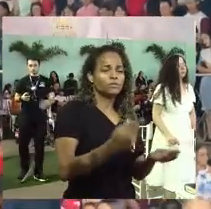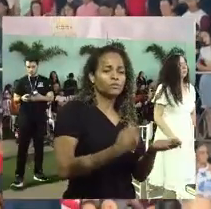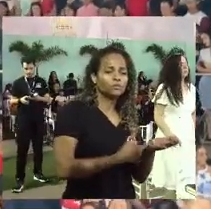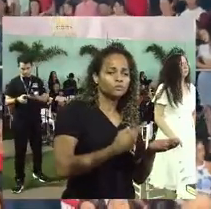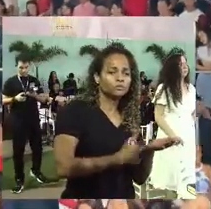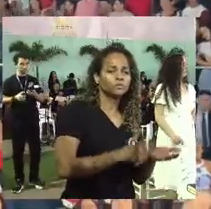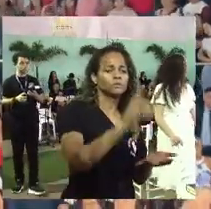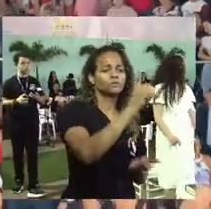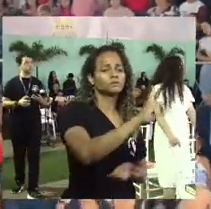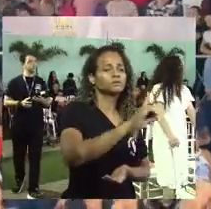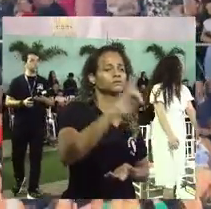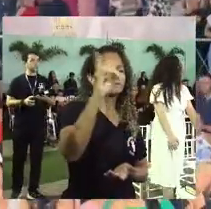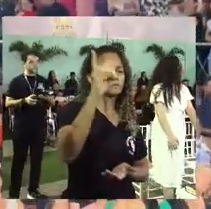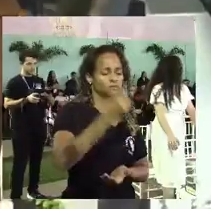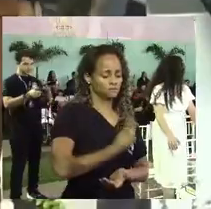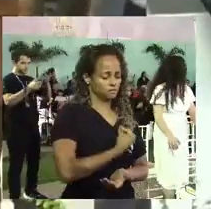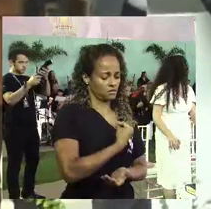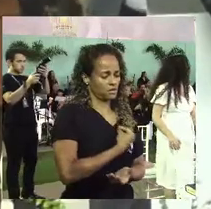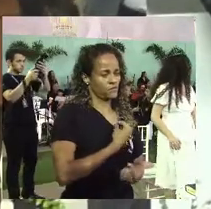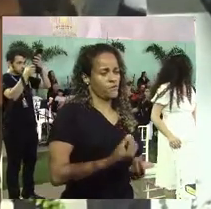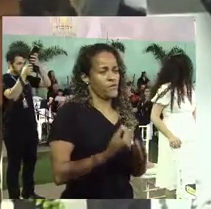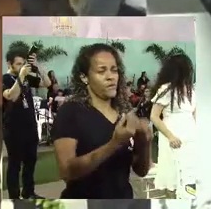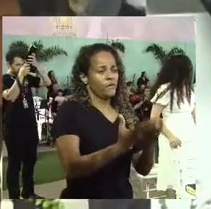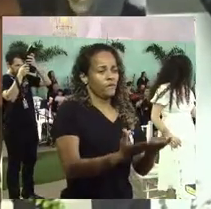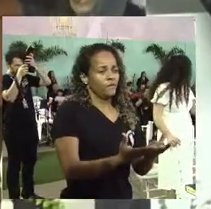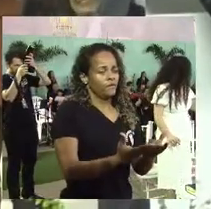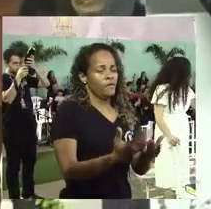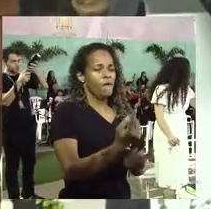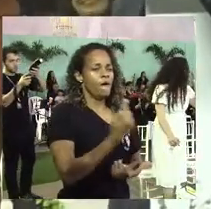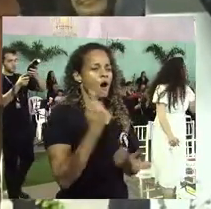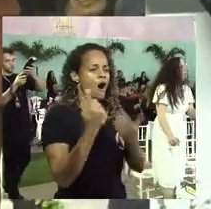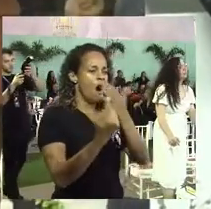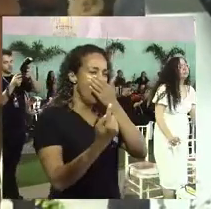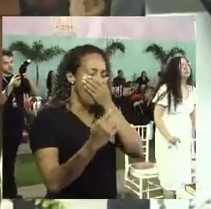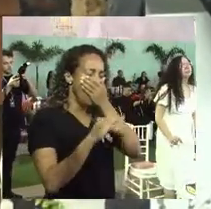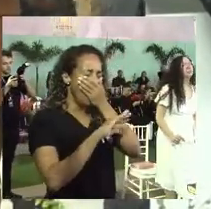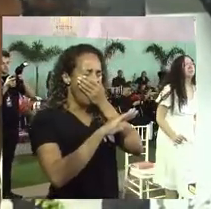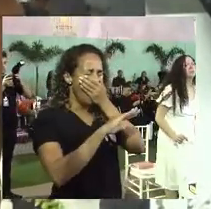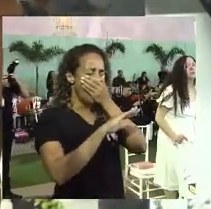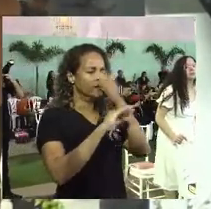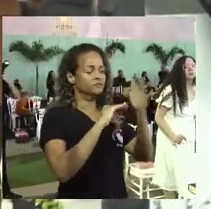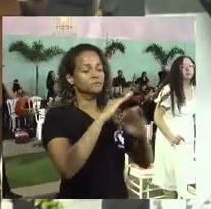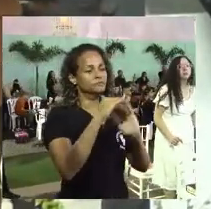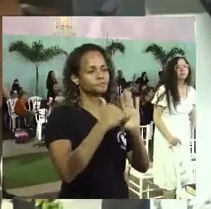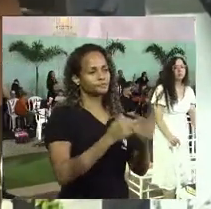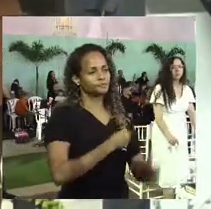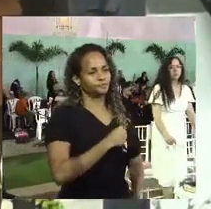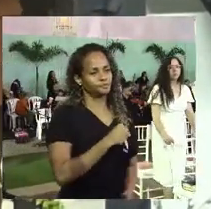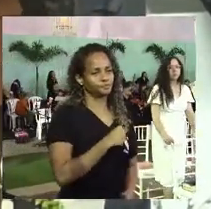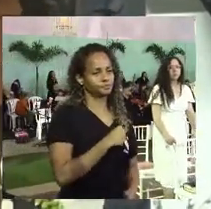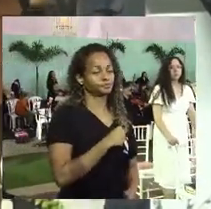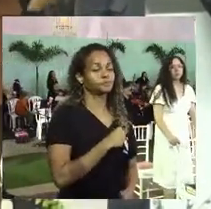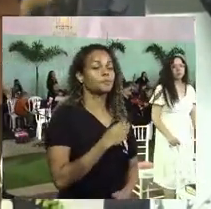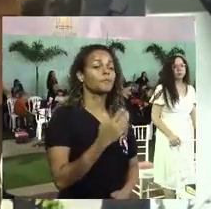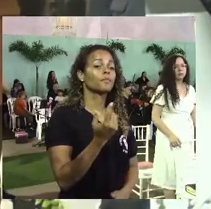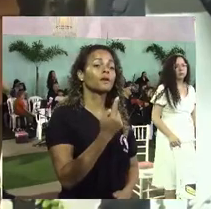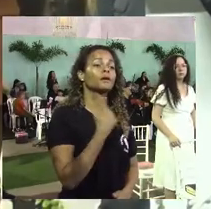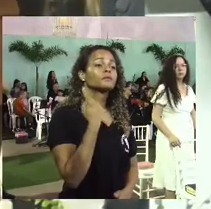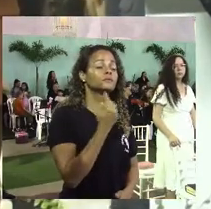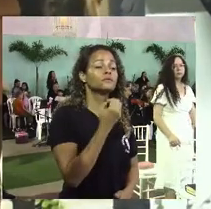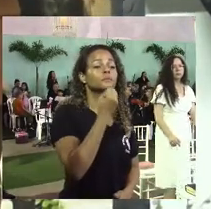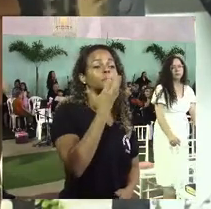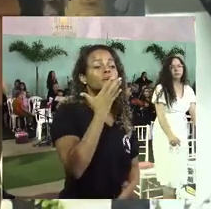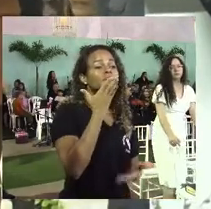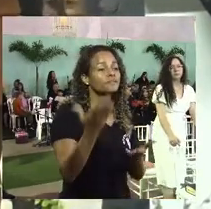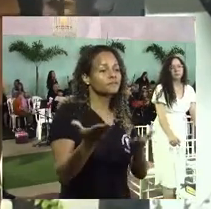entregando a sua vida a ele Como ser Salvador nós somos todos pecadores e a gente quer dar um bem-vinda todos vocês que